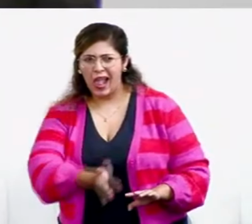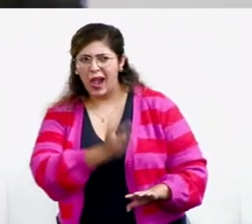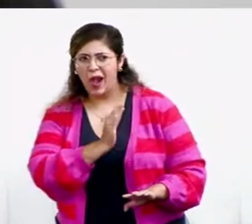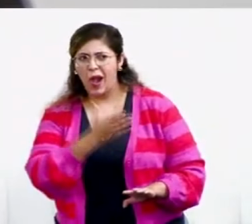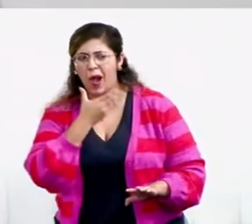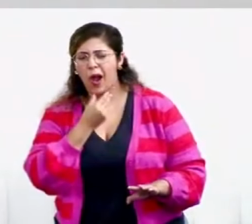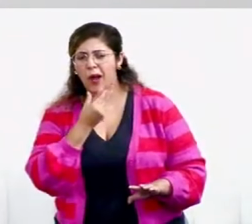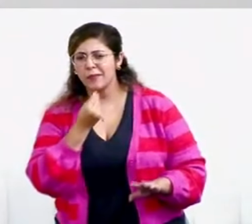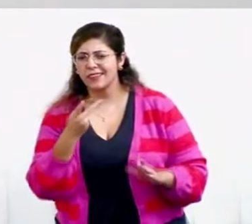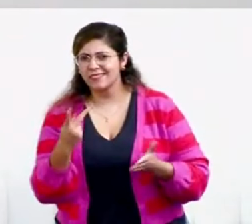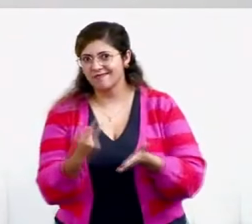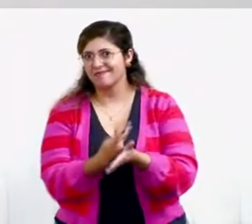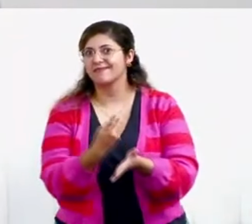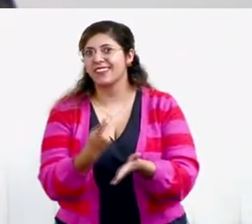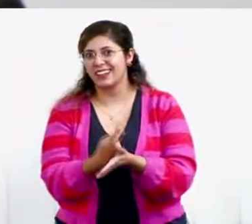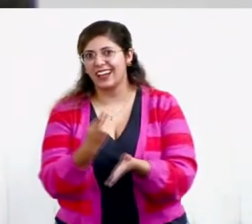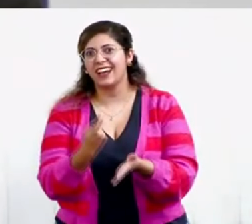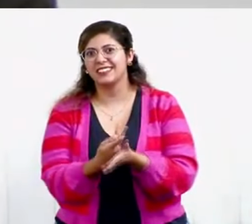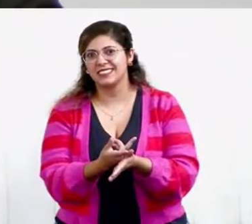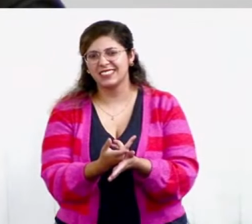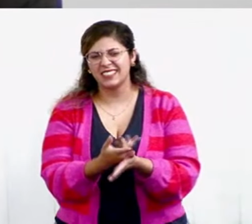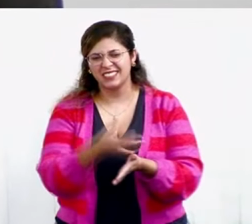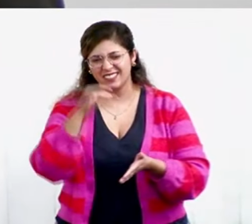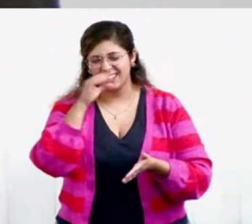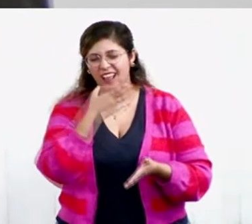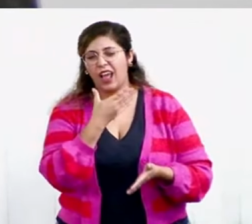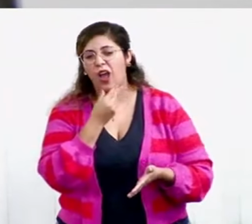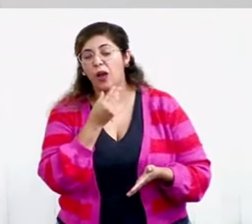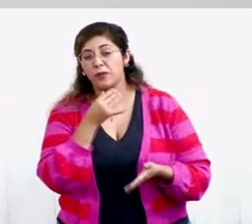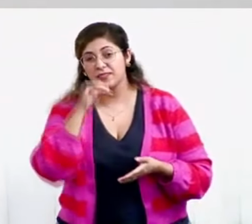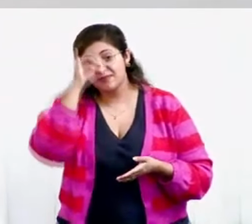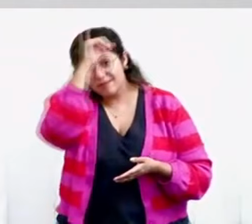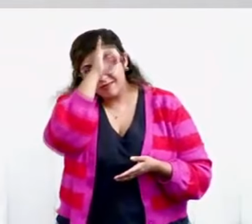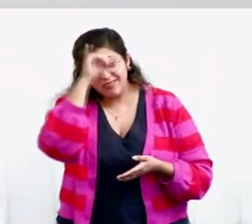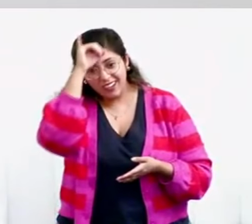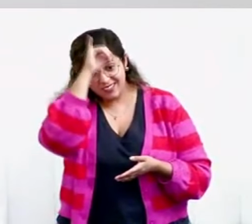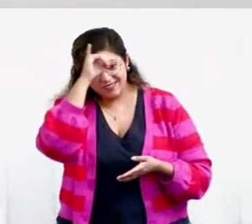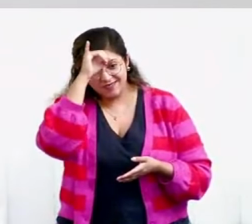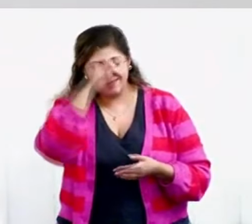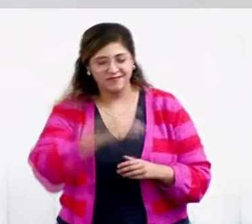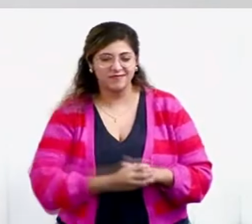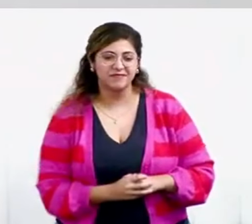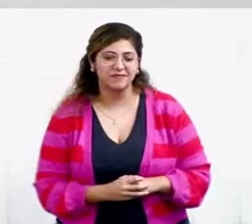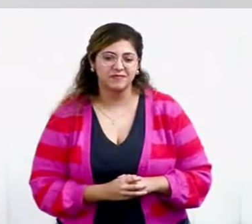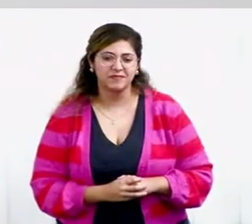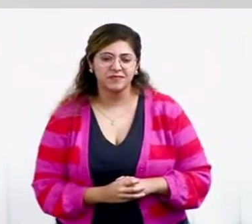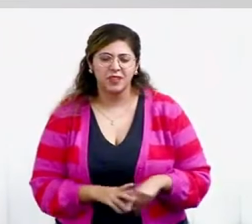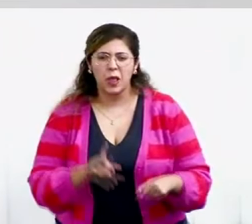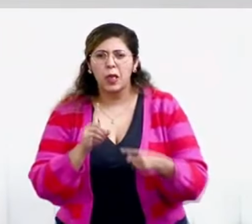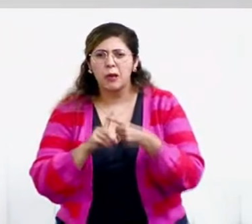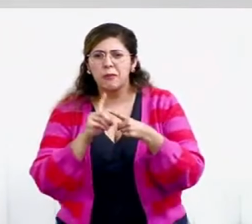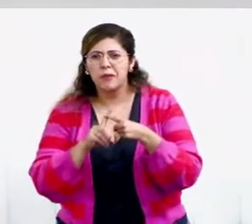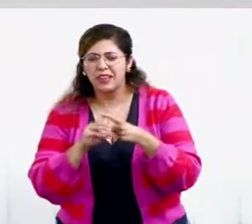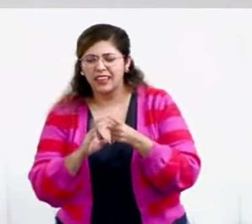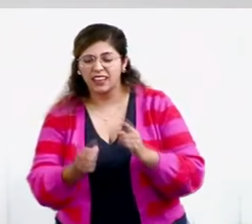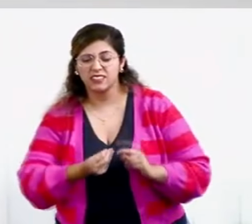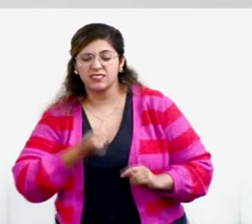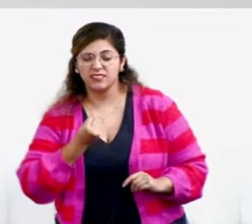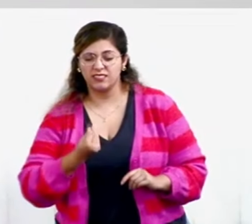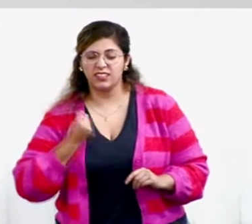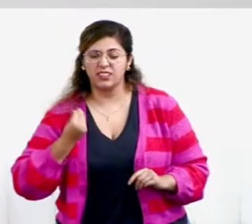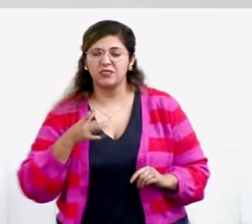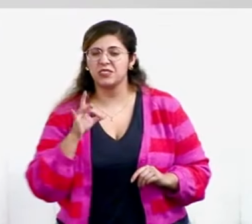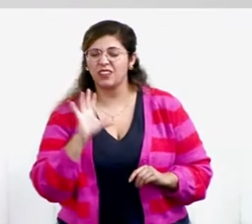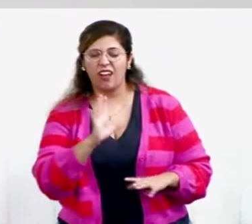ali é Nabal, é tolo. Na linguagem original é tolo, porque ele vive na tolice do